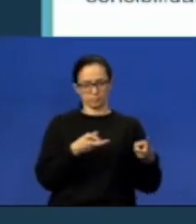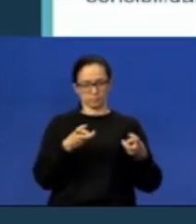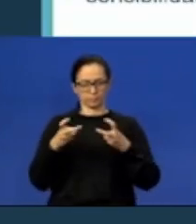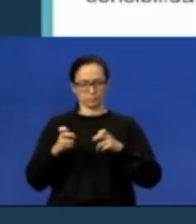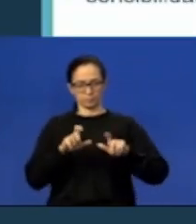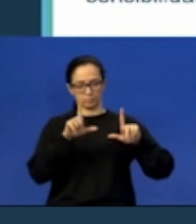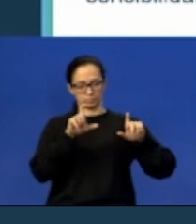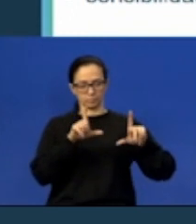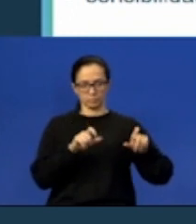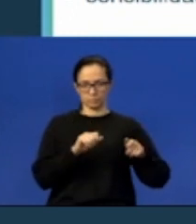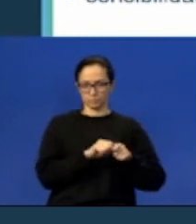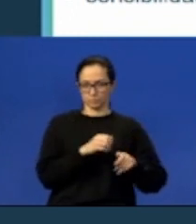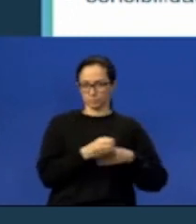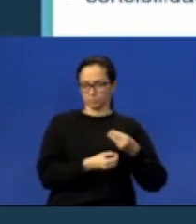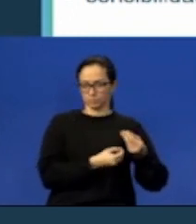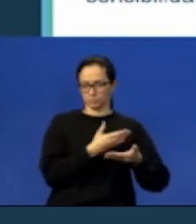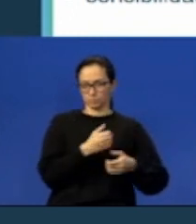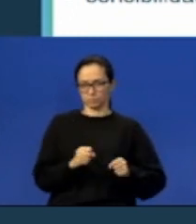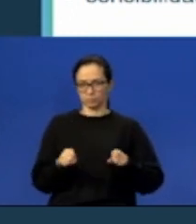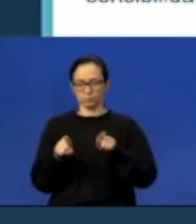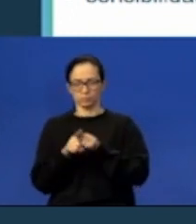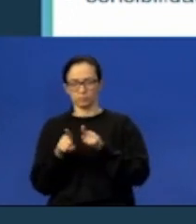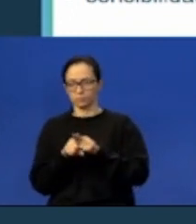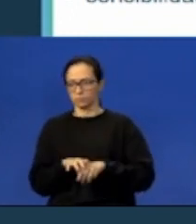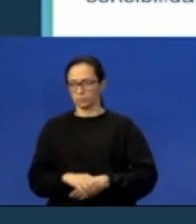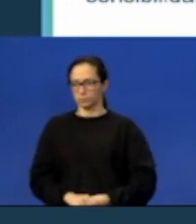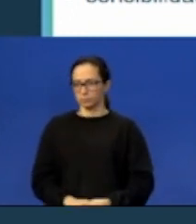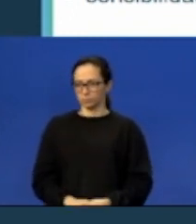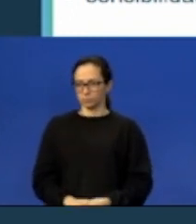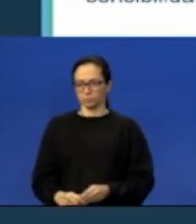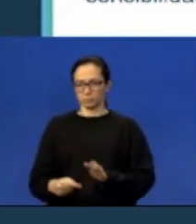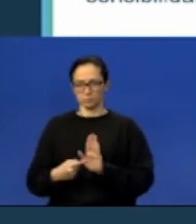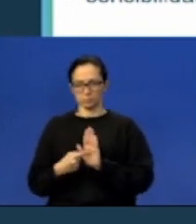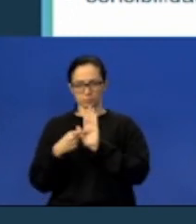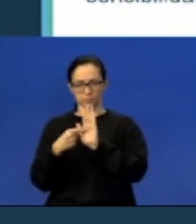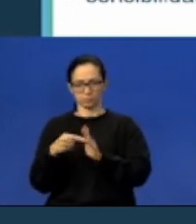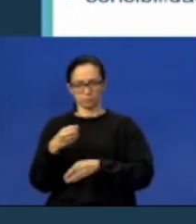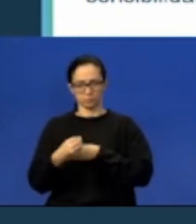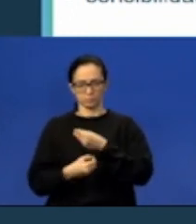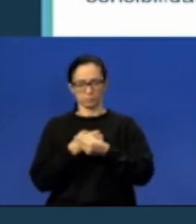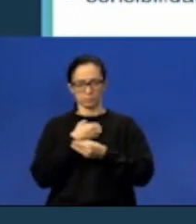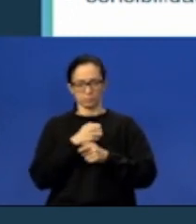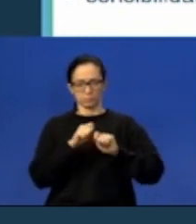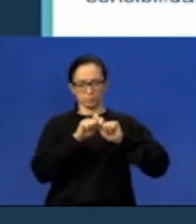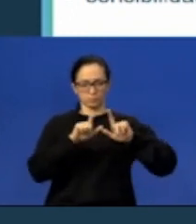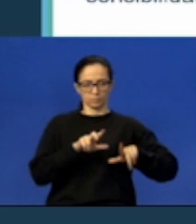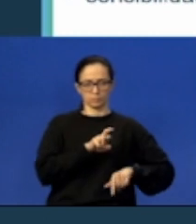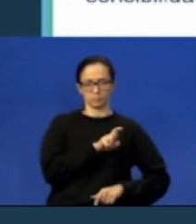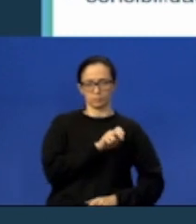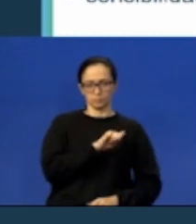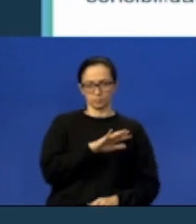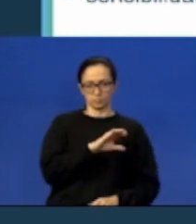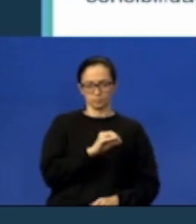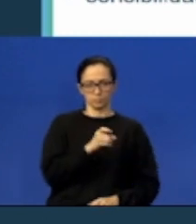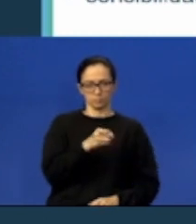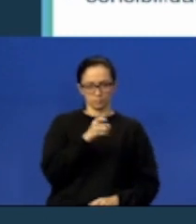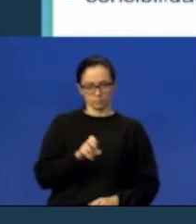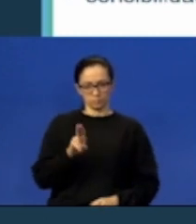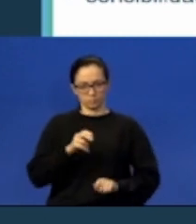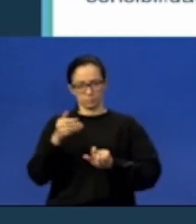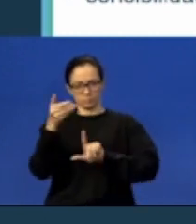e do filme, e além da posição do objeto, né, em relação ao feixe de raio-x e do filme utilizado, a